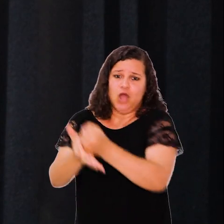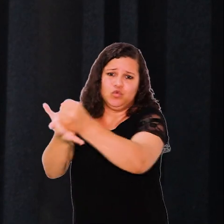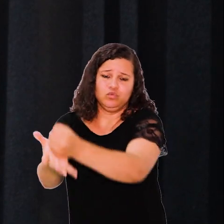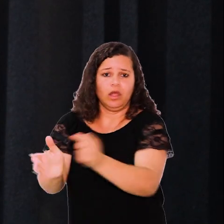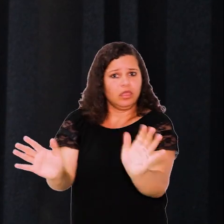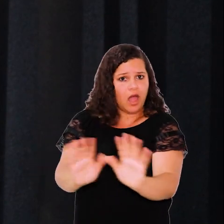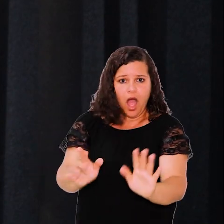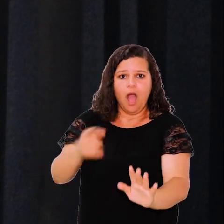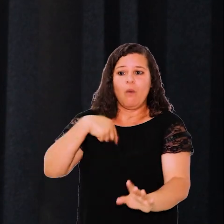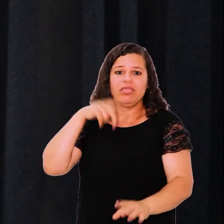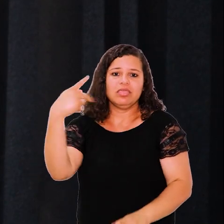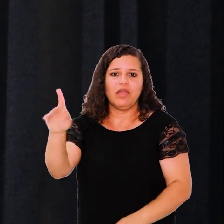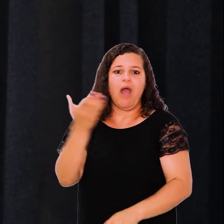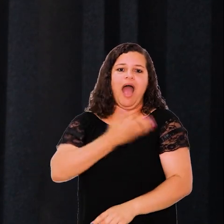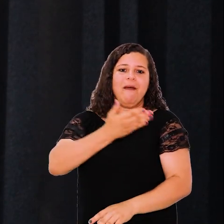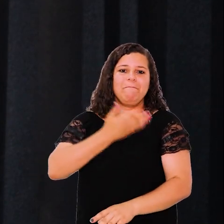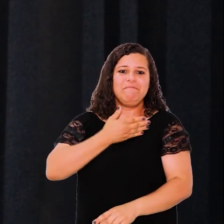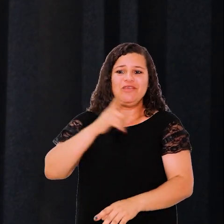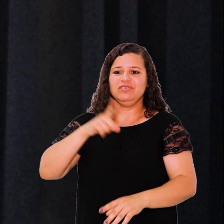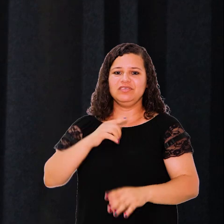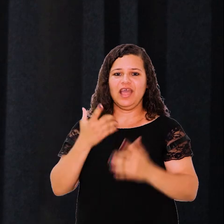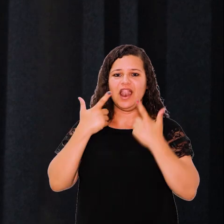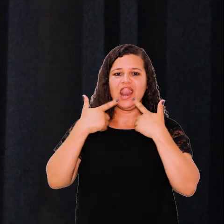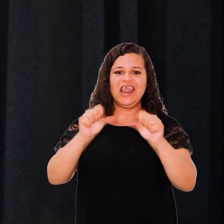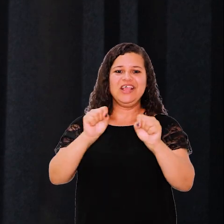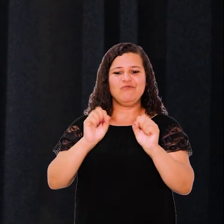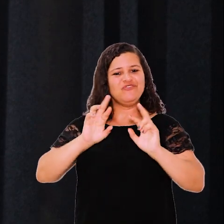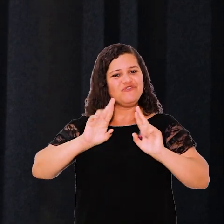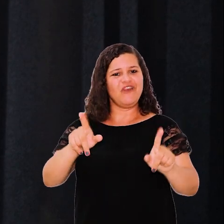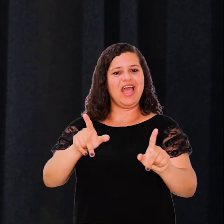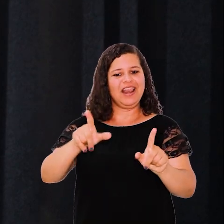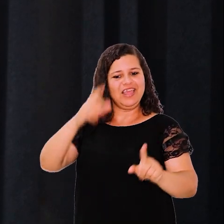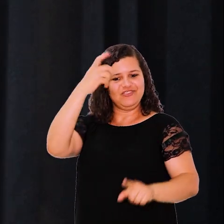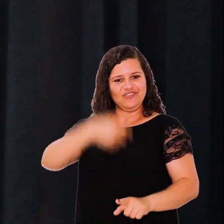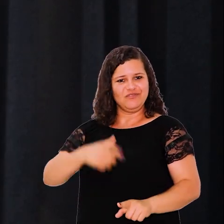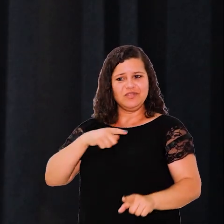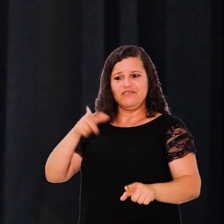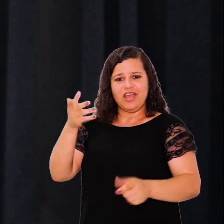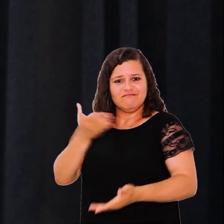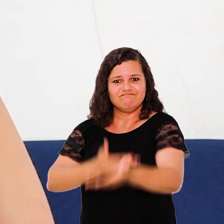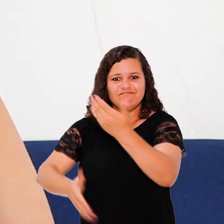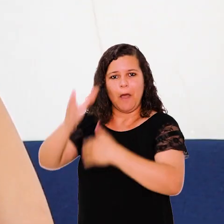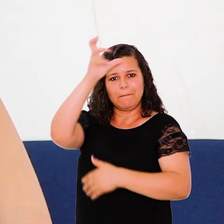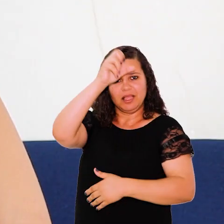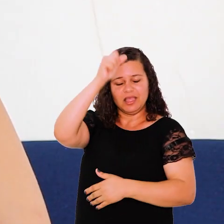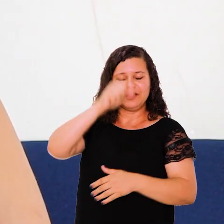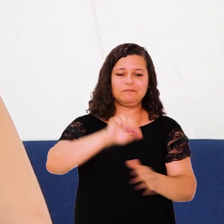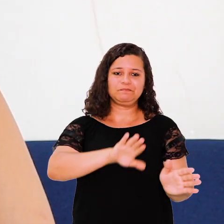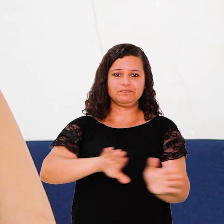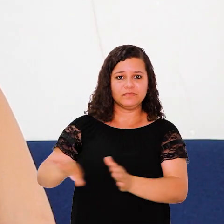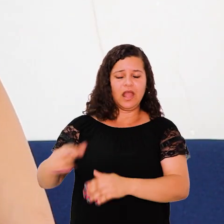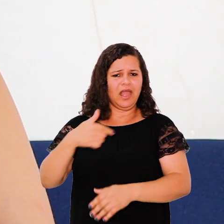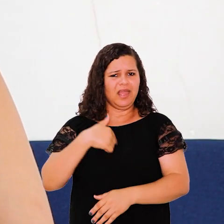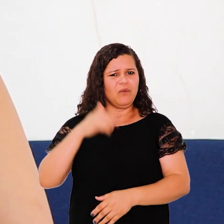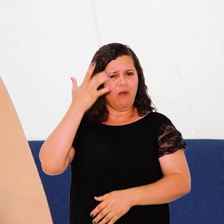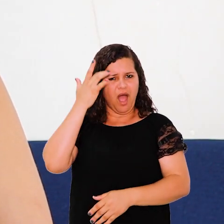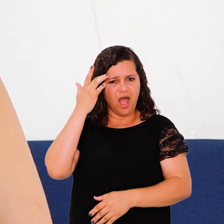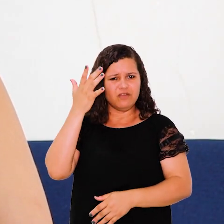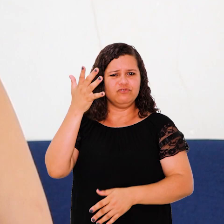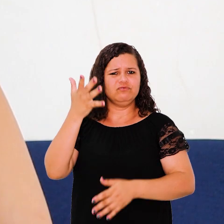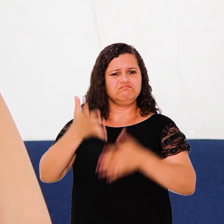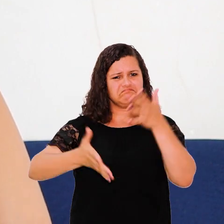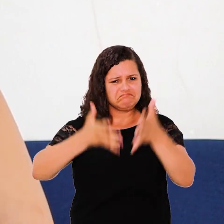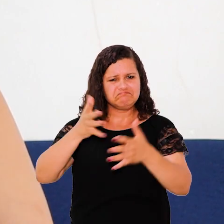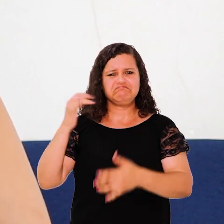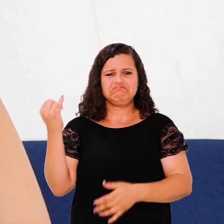precisa de ajuda, mas é o seu amigo que tem uma língua diferente da sua e a gente vai aprendendo. O que eu acho mais importante, o que me dá